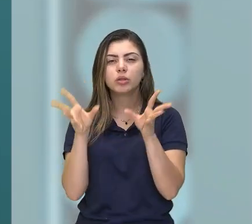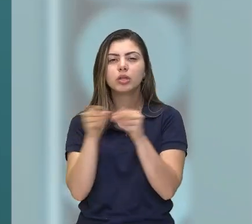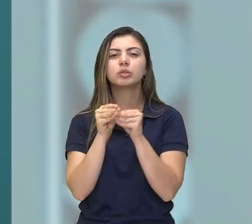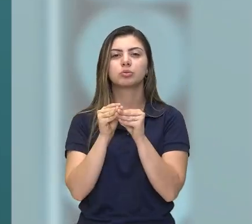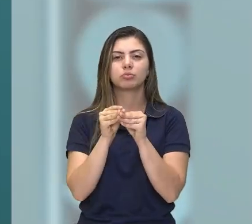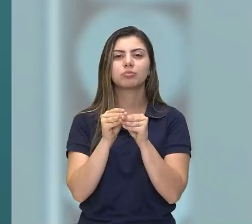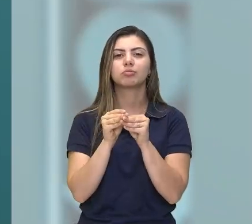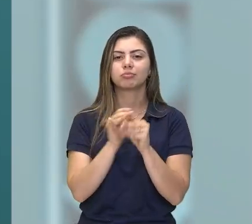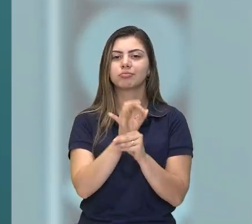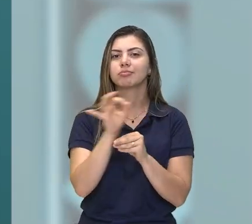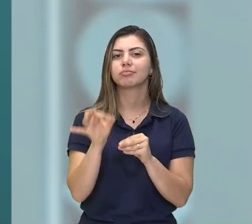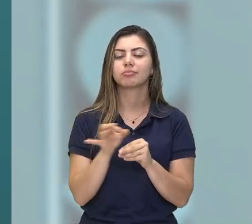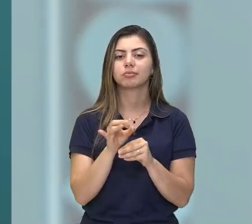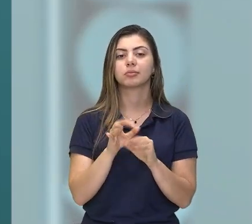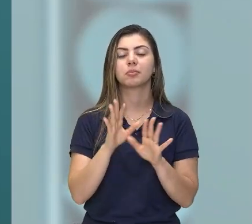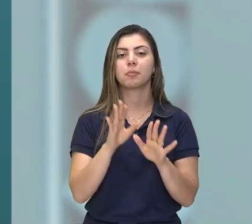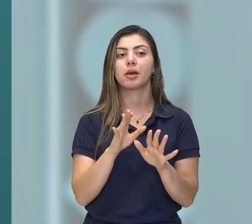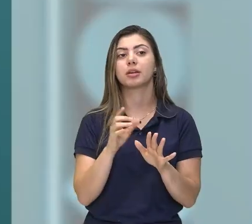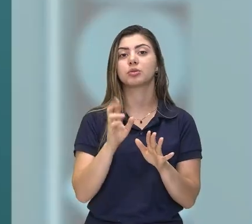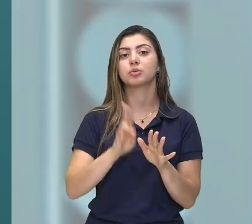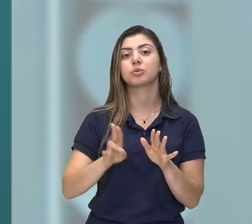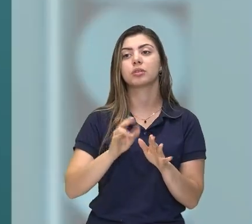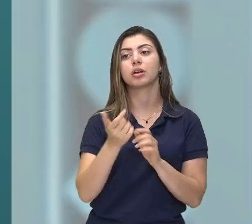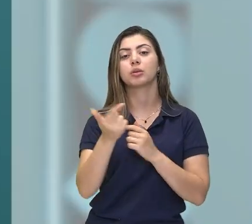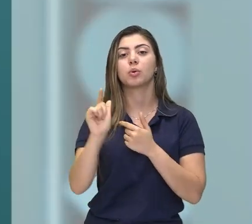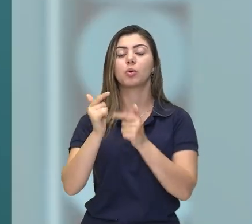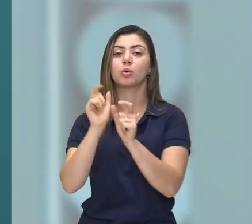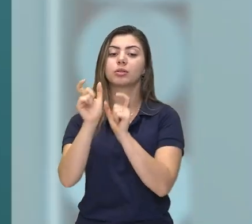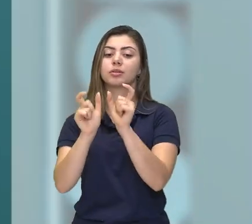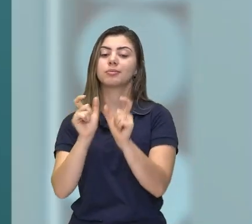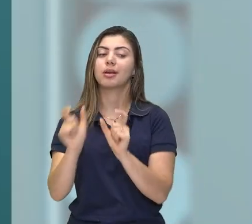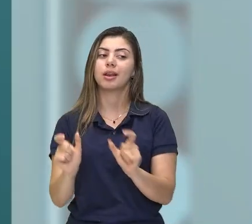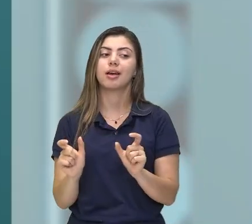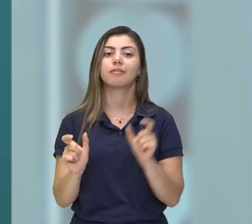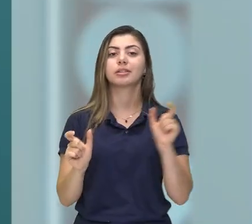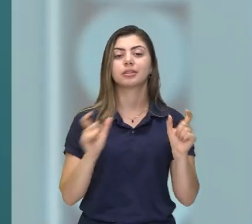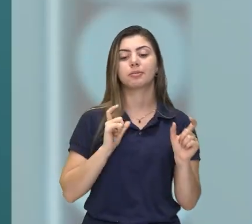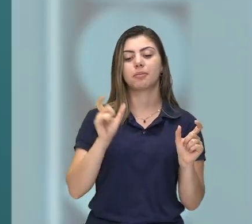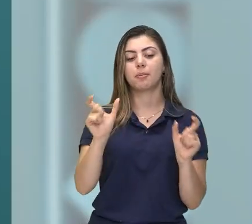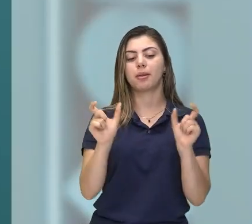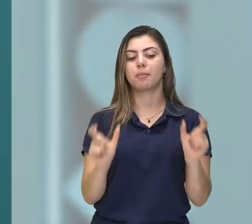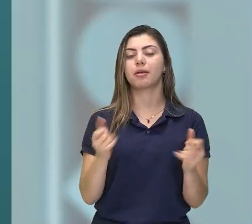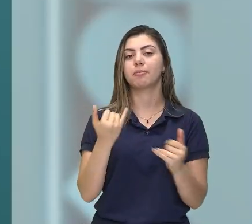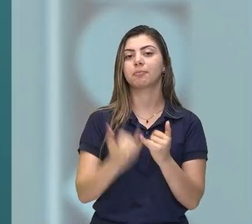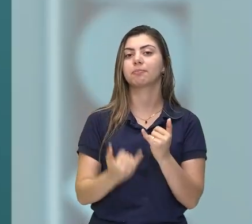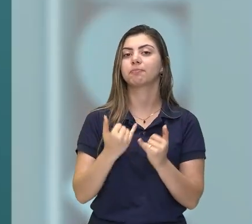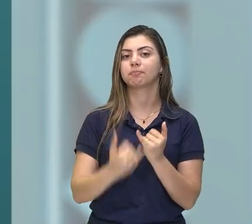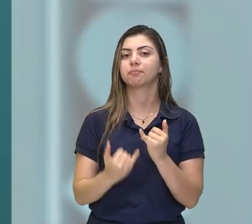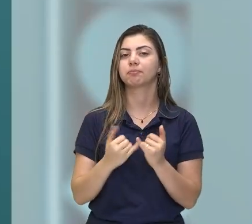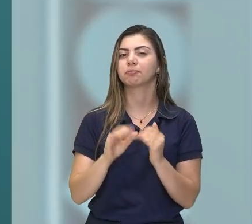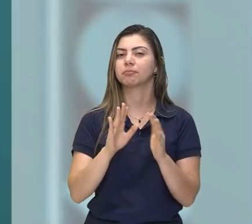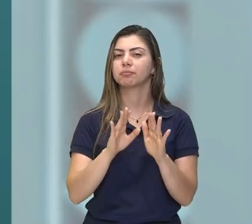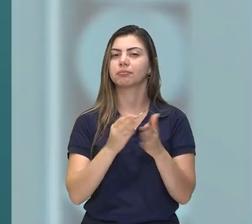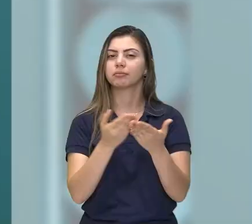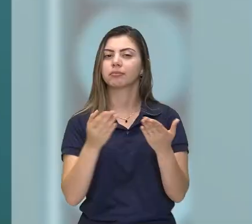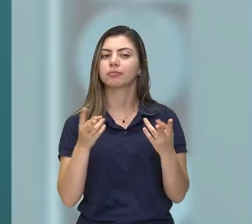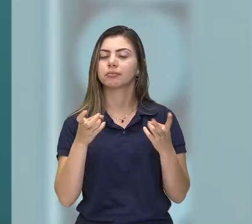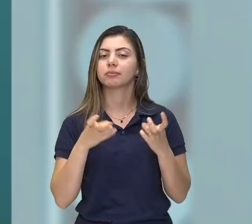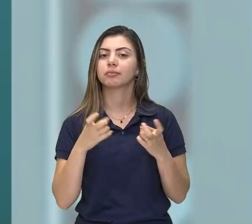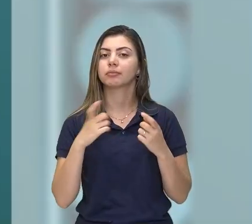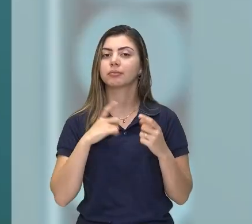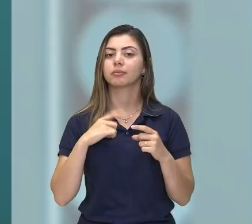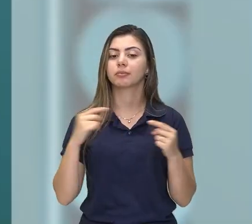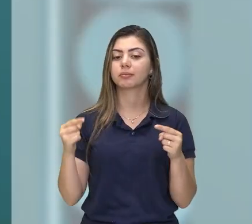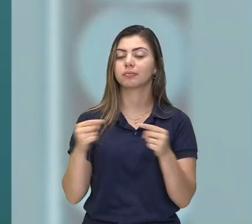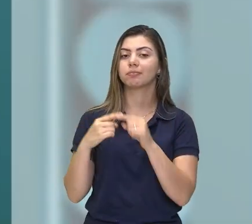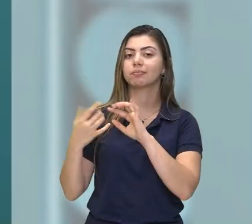do sentido original, só que agora com outras palavras que são sinônimas, mas vejam que essas palavras estão adequadas para